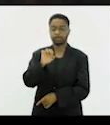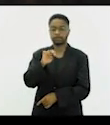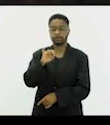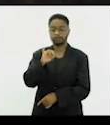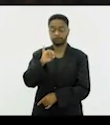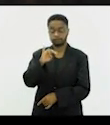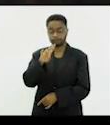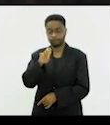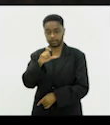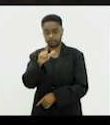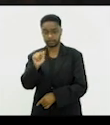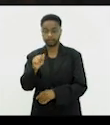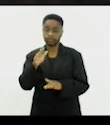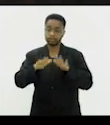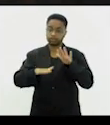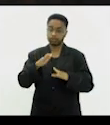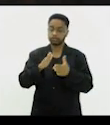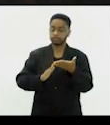que sancione,